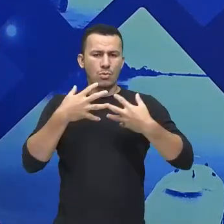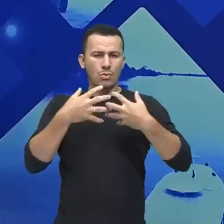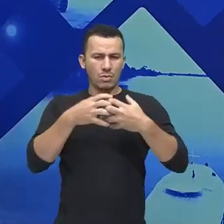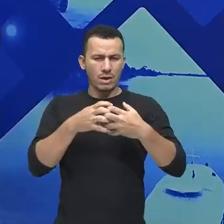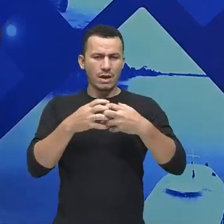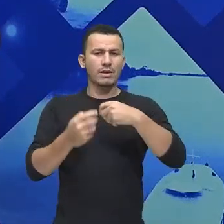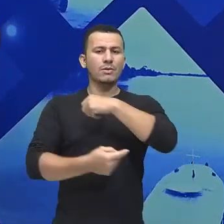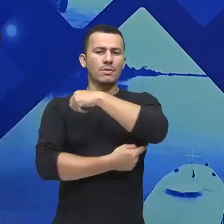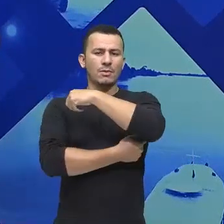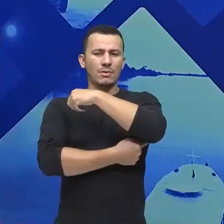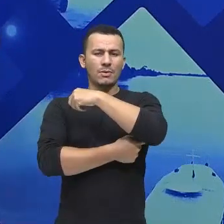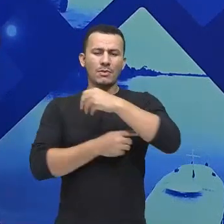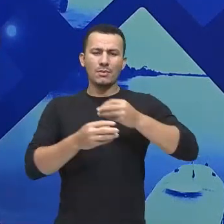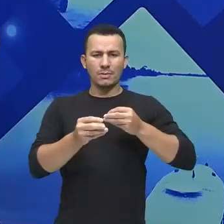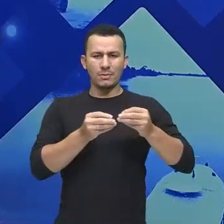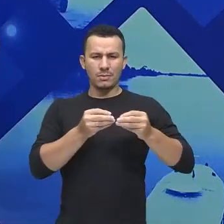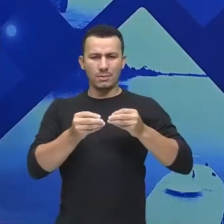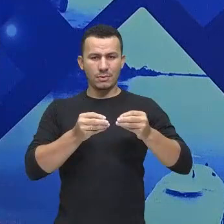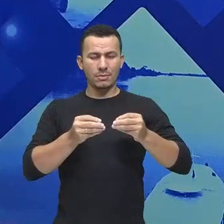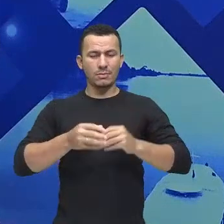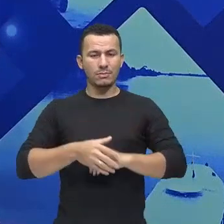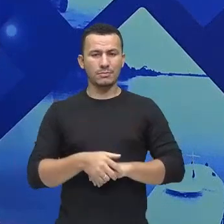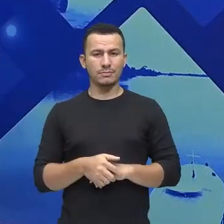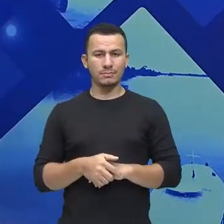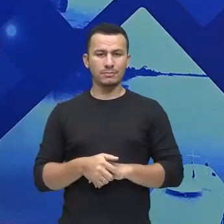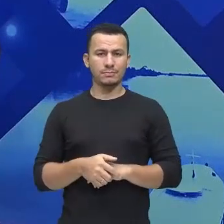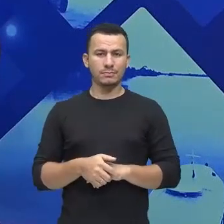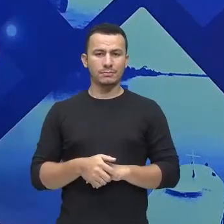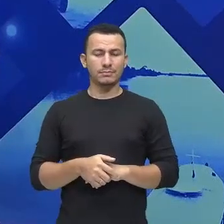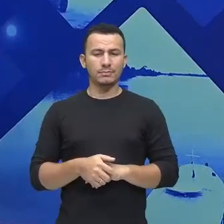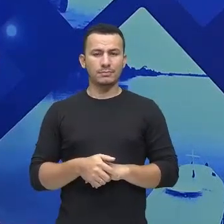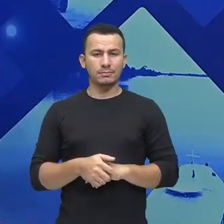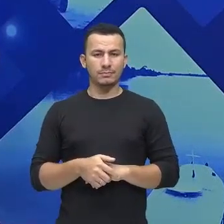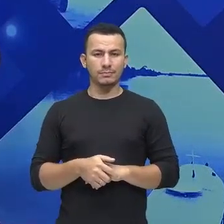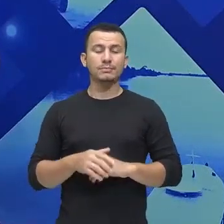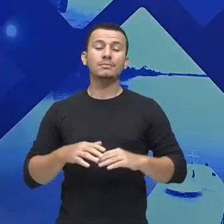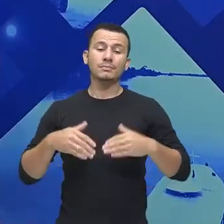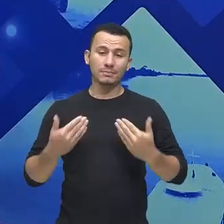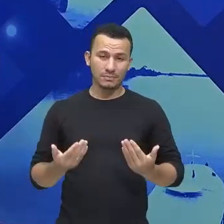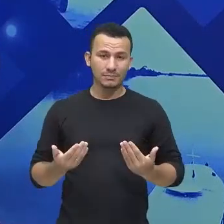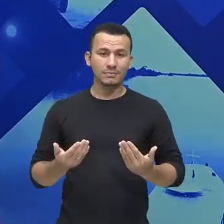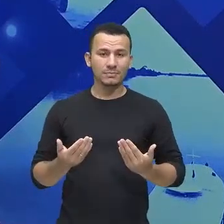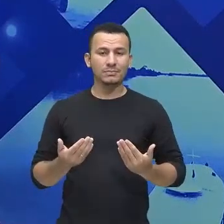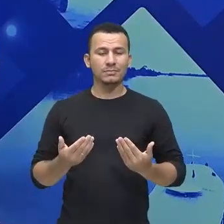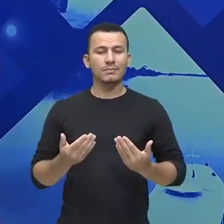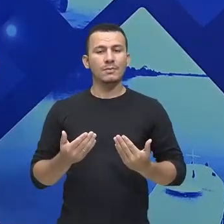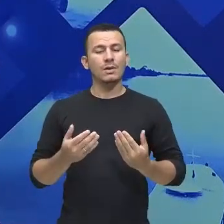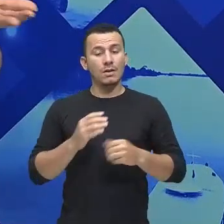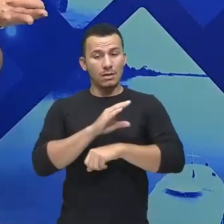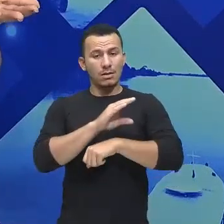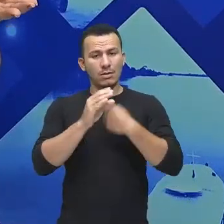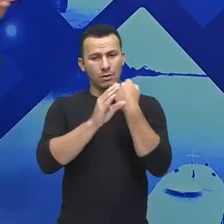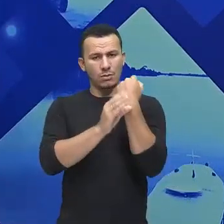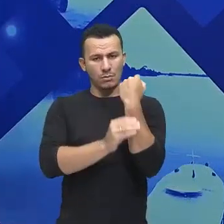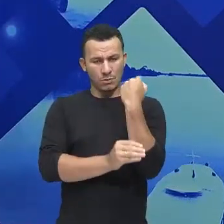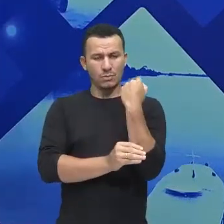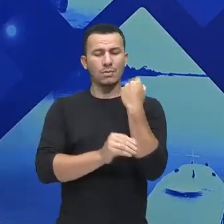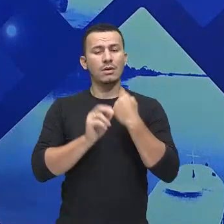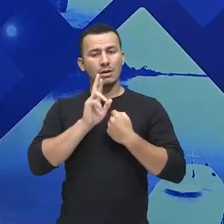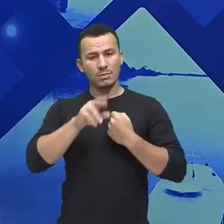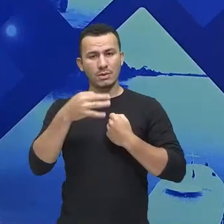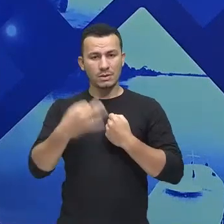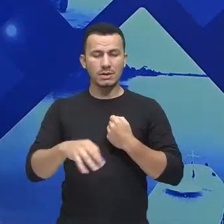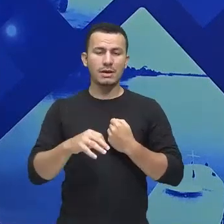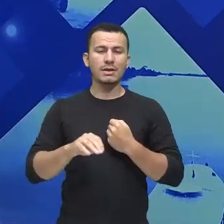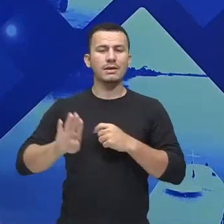vai ficar estendido, né? Vai ficar contraído. Então, o músculo, a resposta correta aí